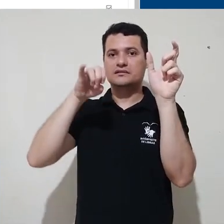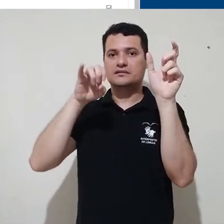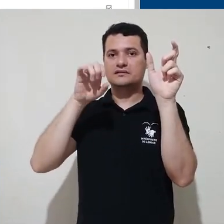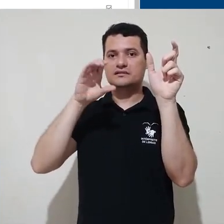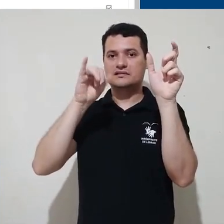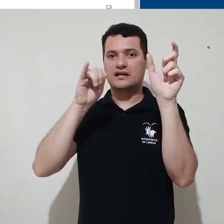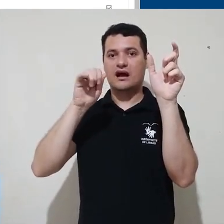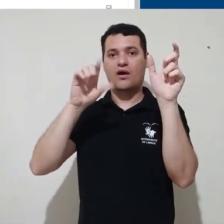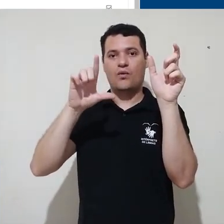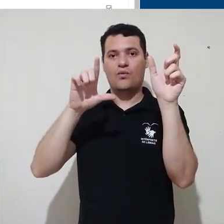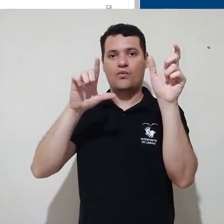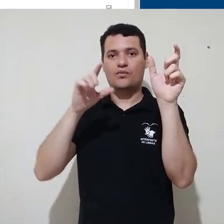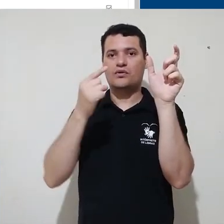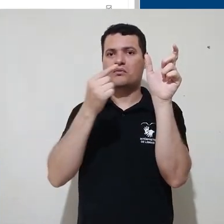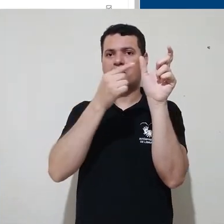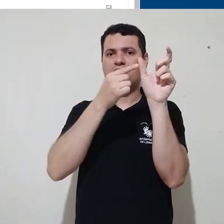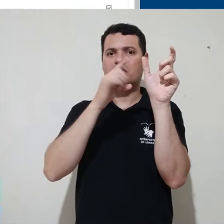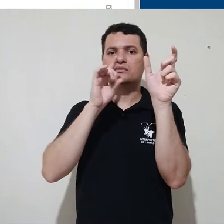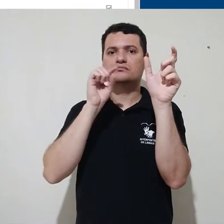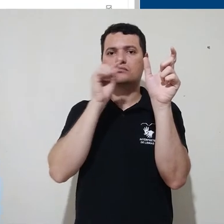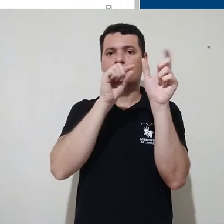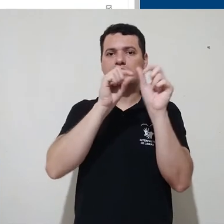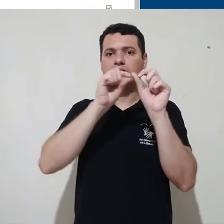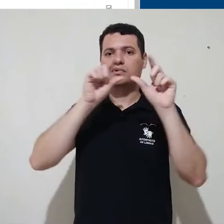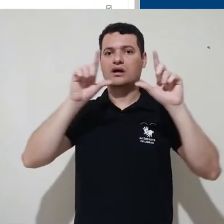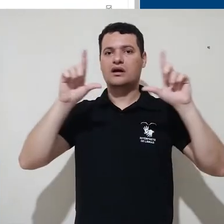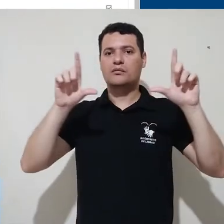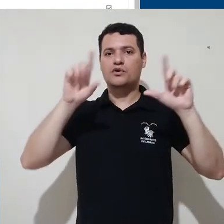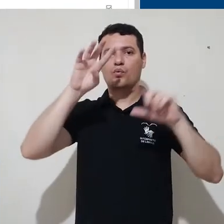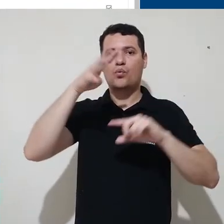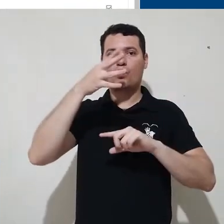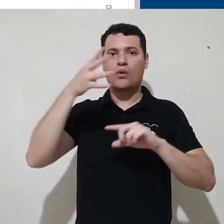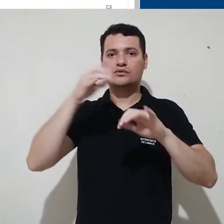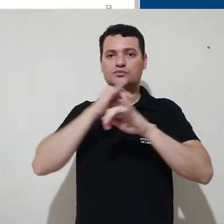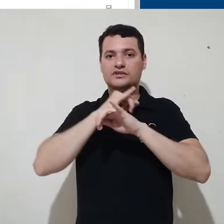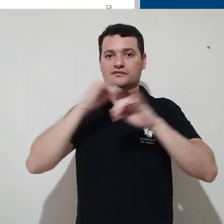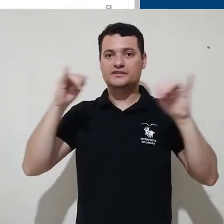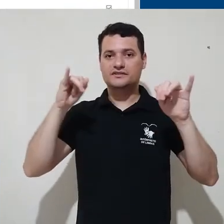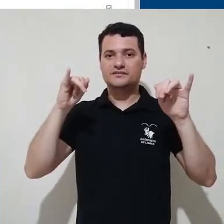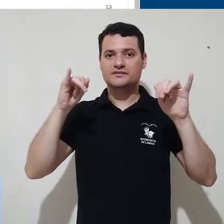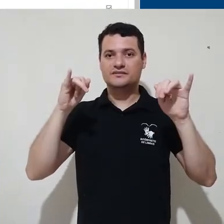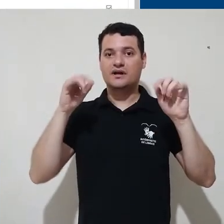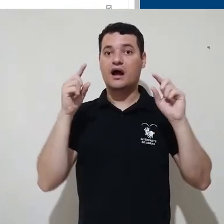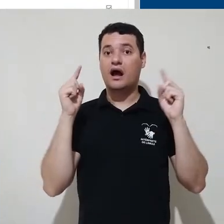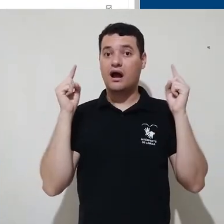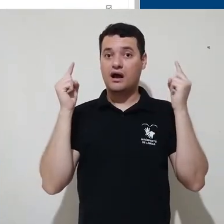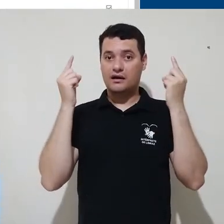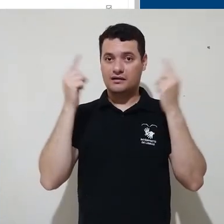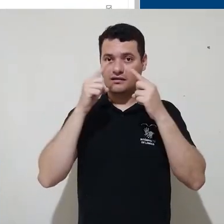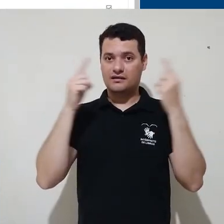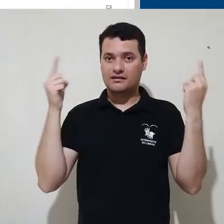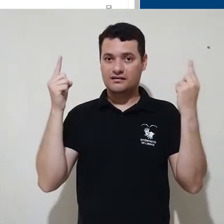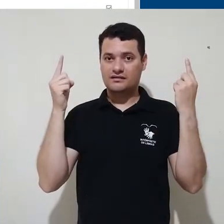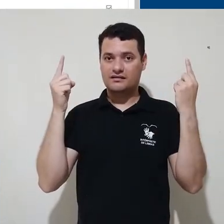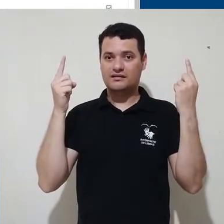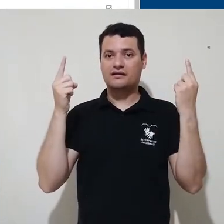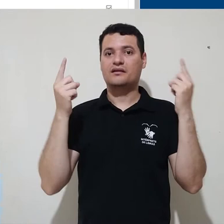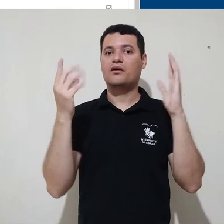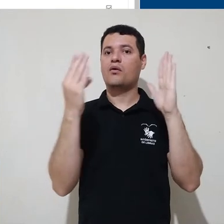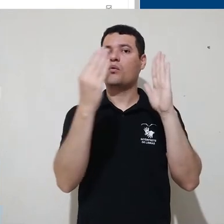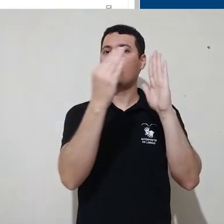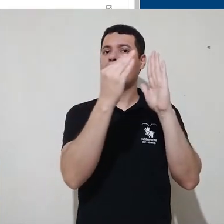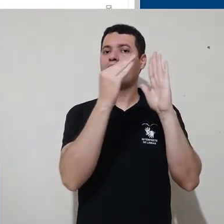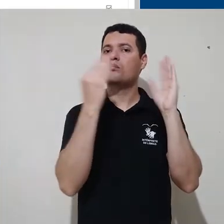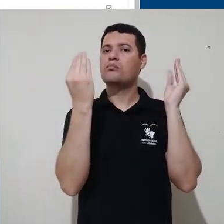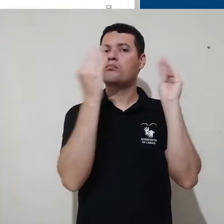inicial, que no momento contém apenas um quadro de avisos. Nessa seção, devem ser